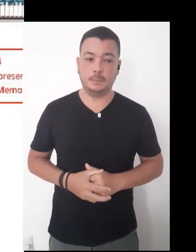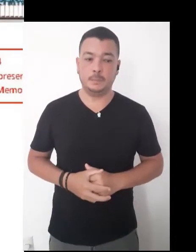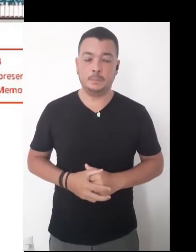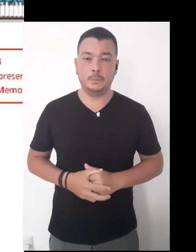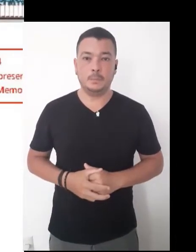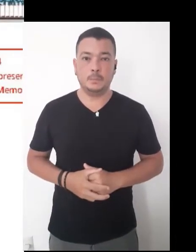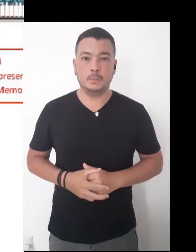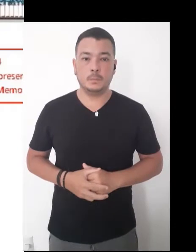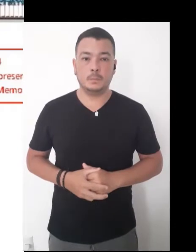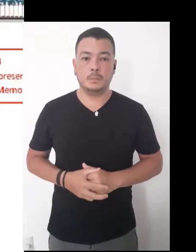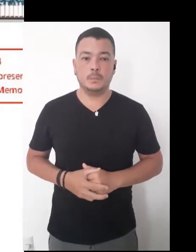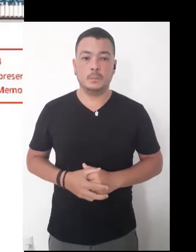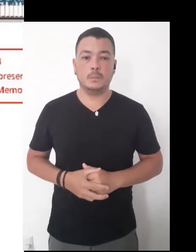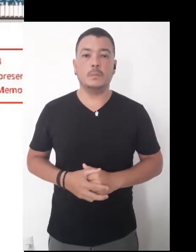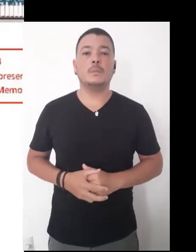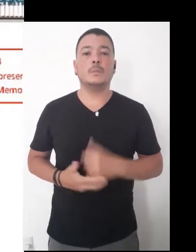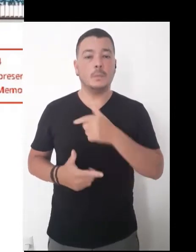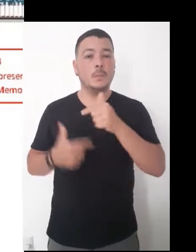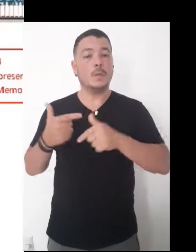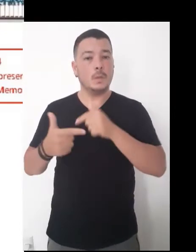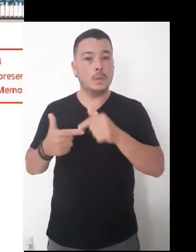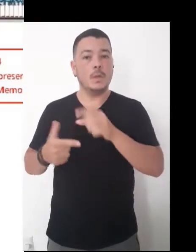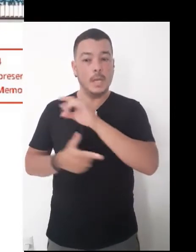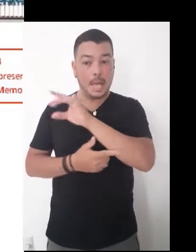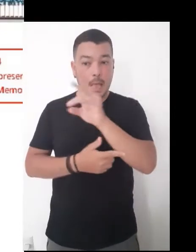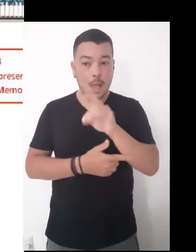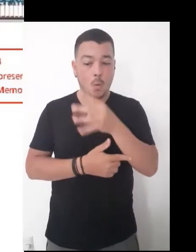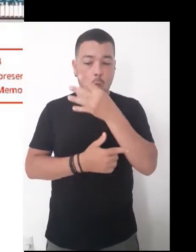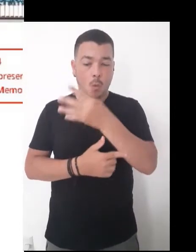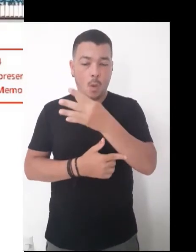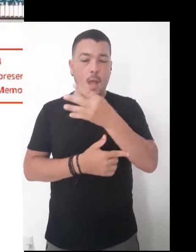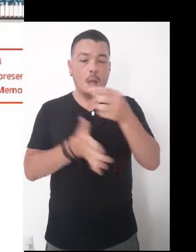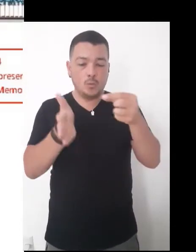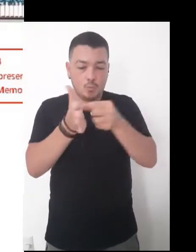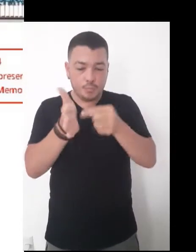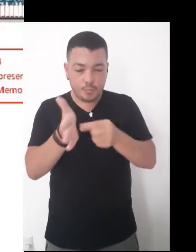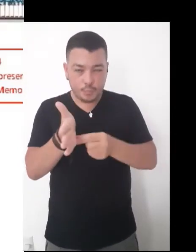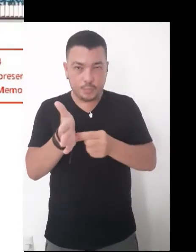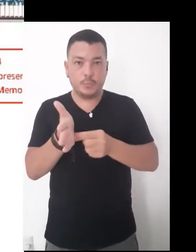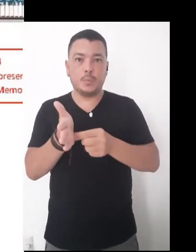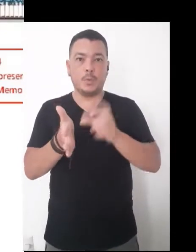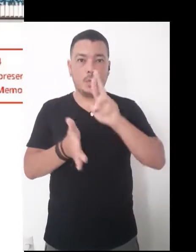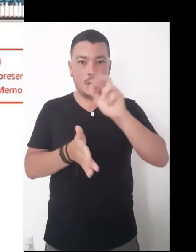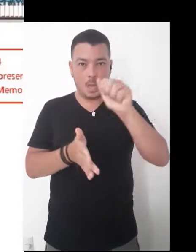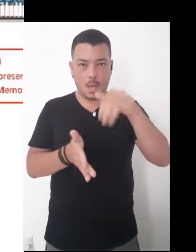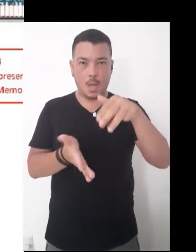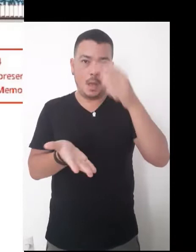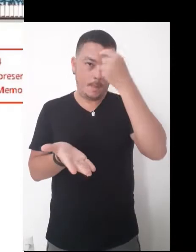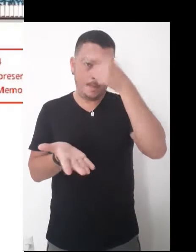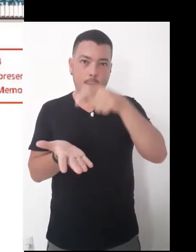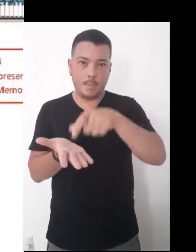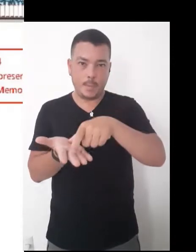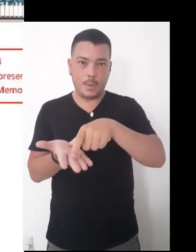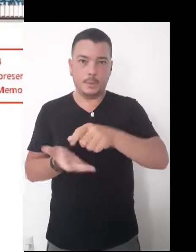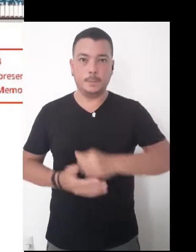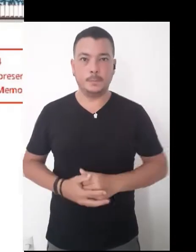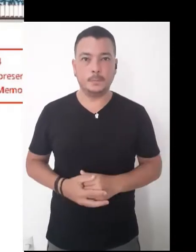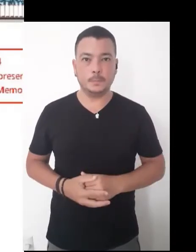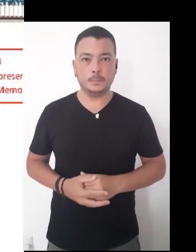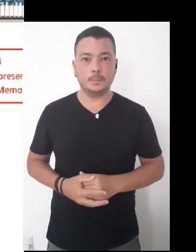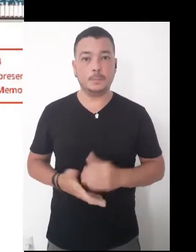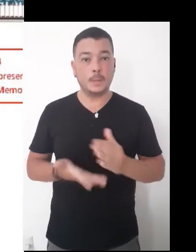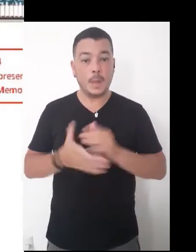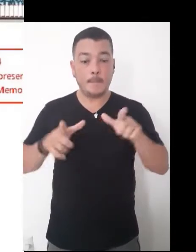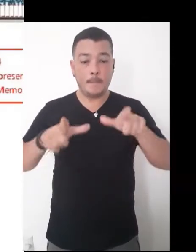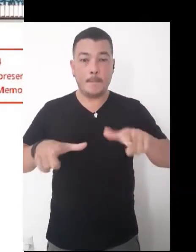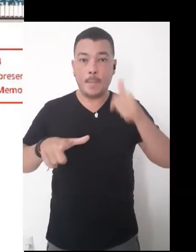memória, cada um com 4 módulos de memória RAM, 4 chips de memória RAM. E aqui na nossa placa-mãe, algumas têm identificação por